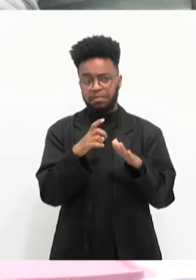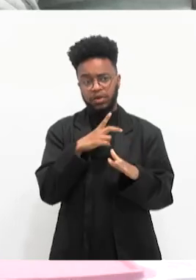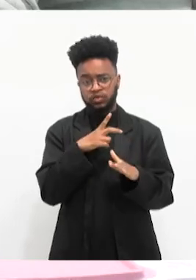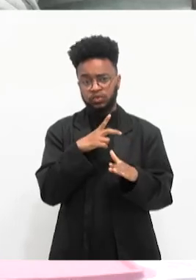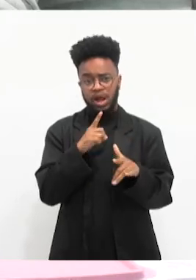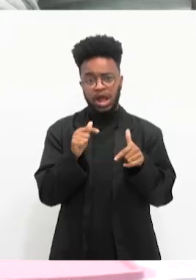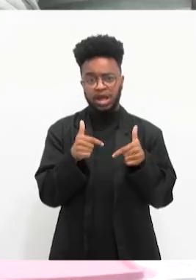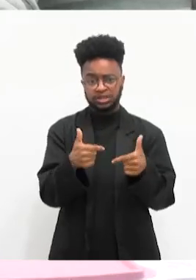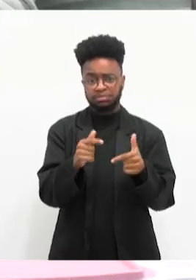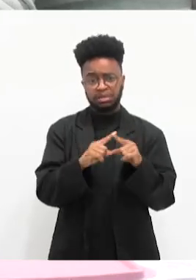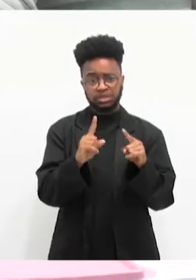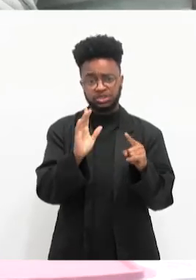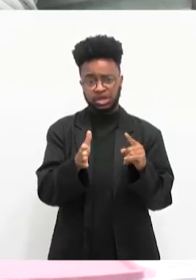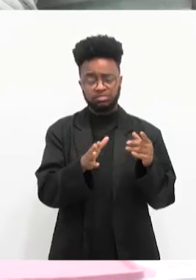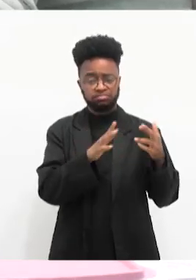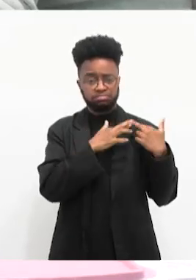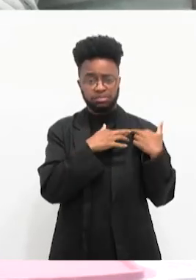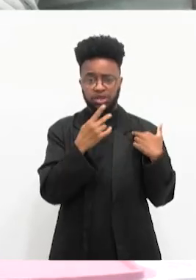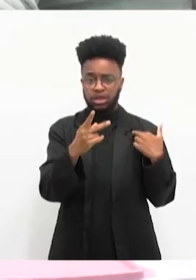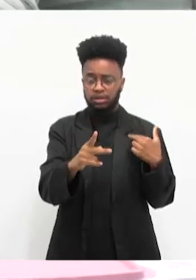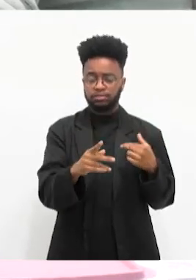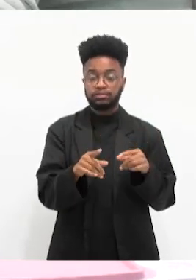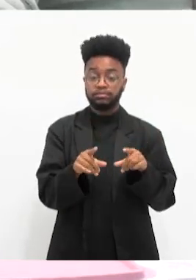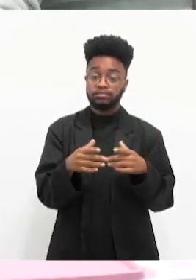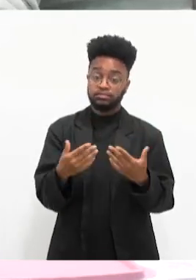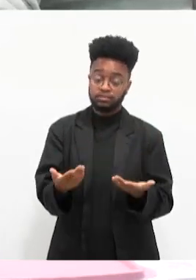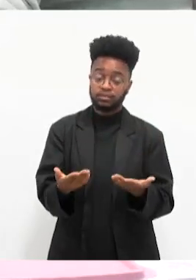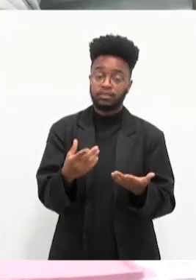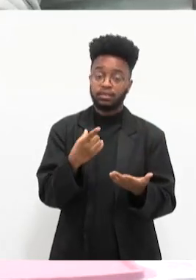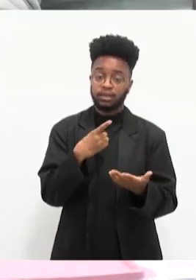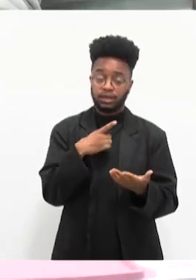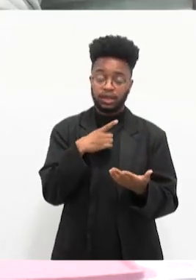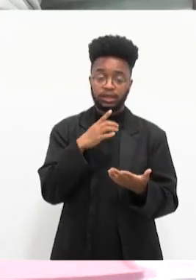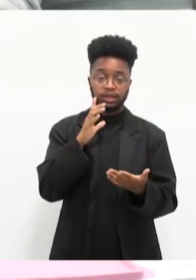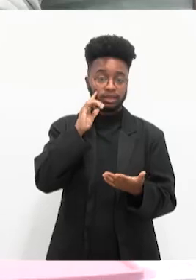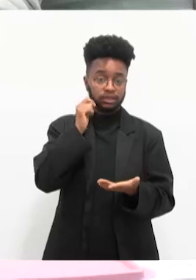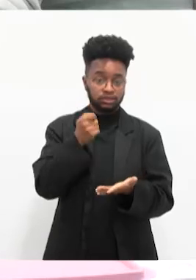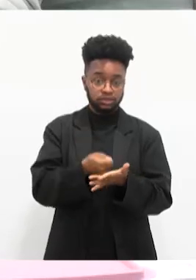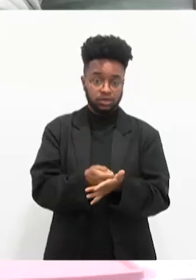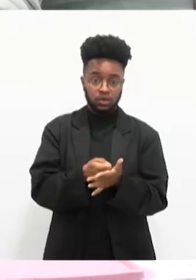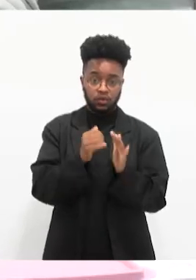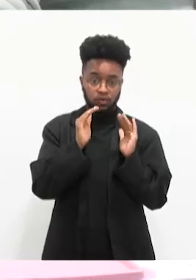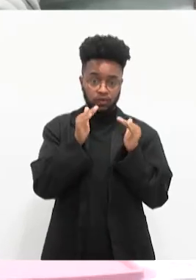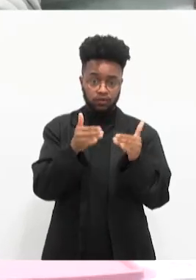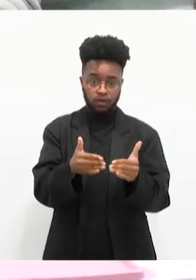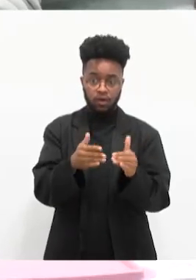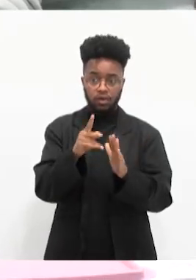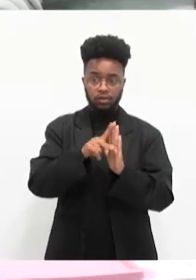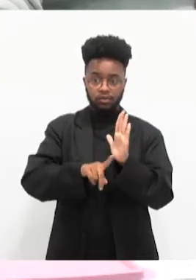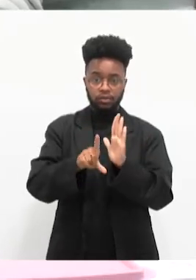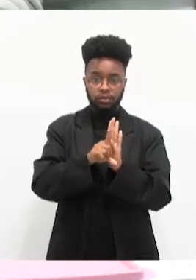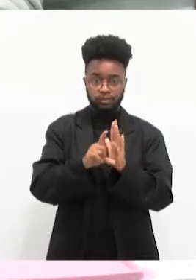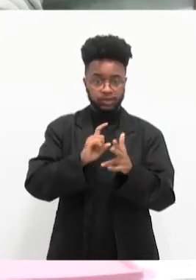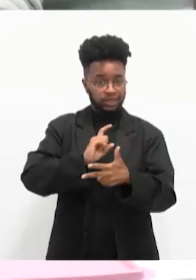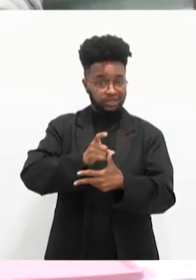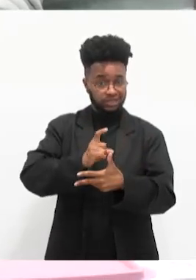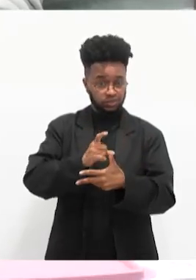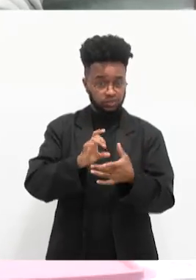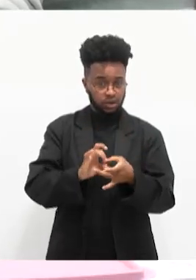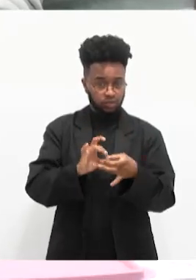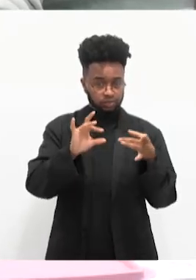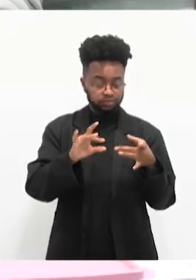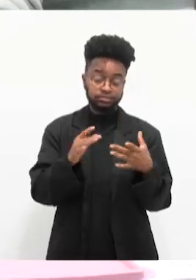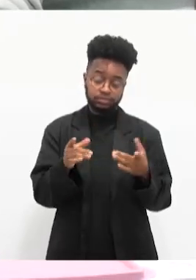pode. Então, assim como a gente já teve essa jurisprudência para o Executivo, a gente pode